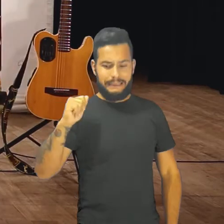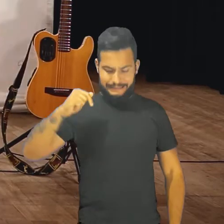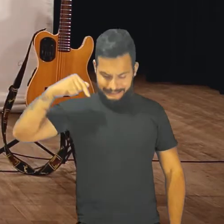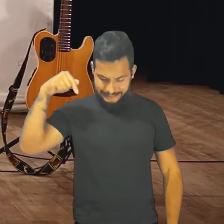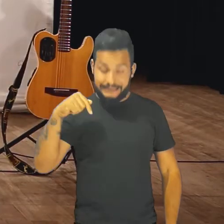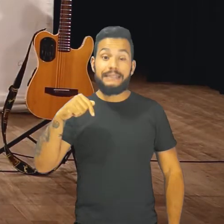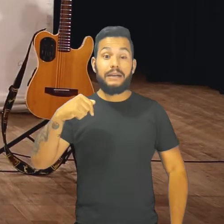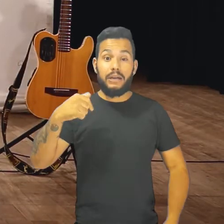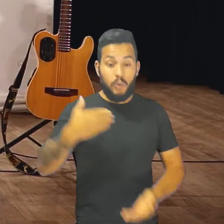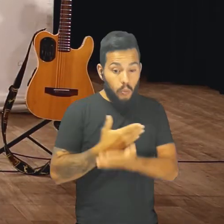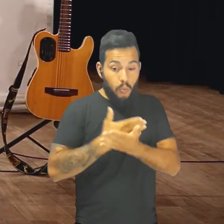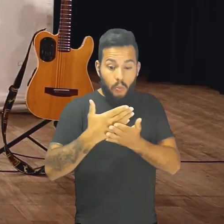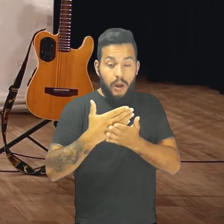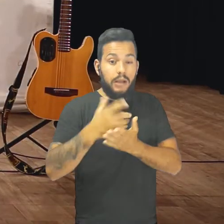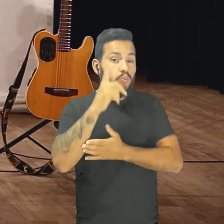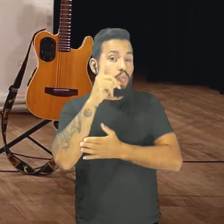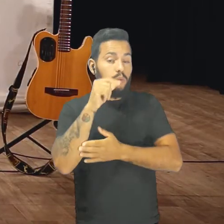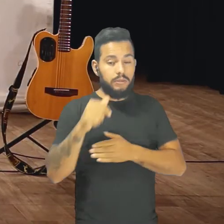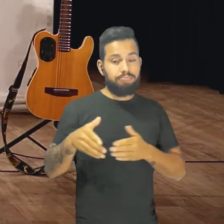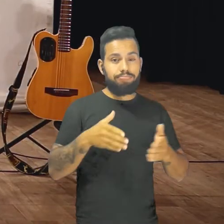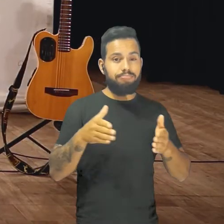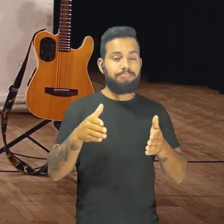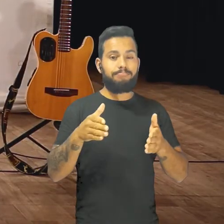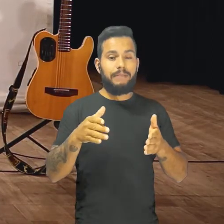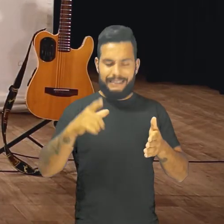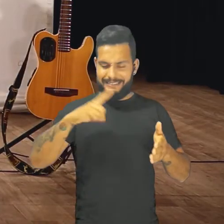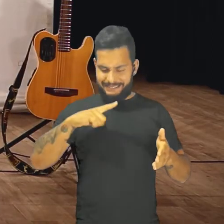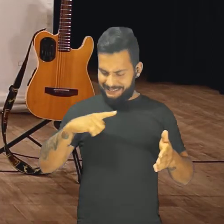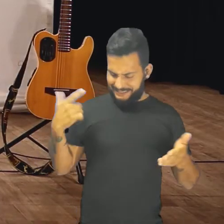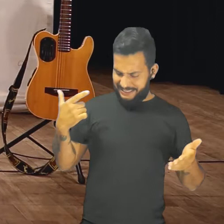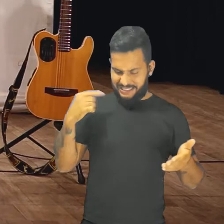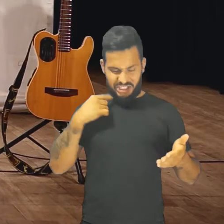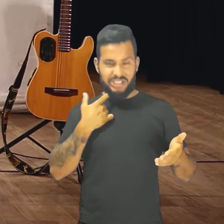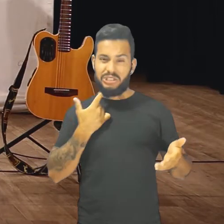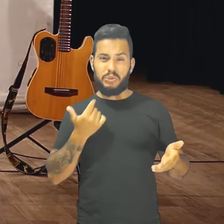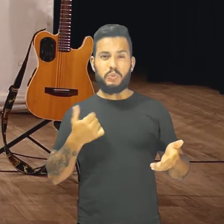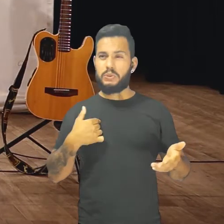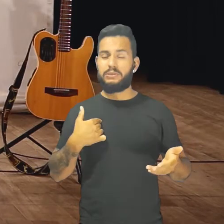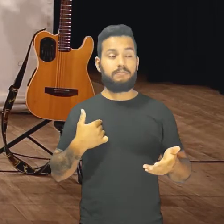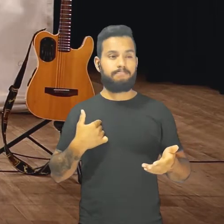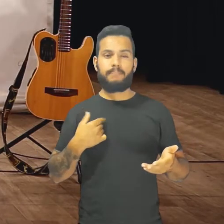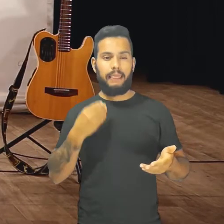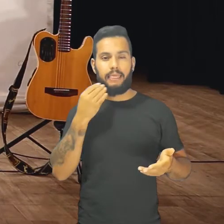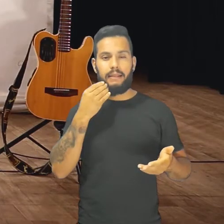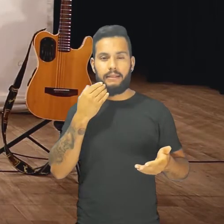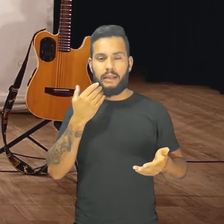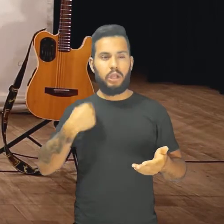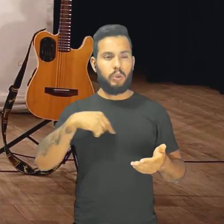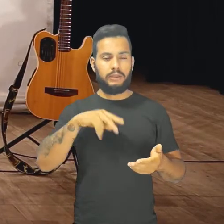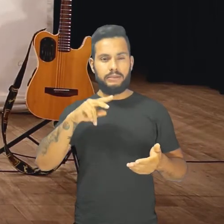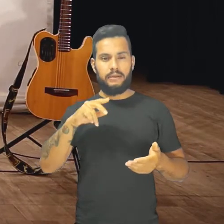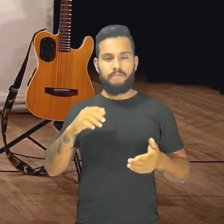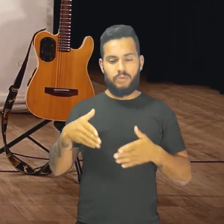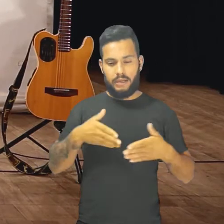São Francisco, mas até aqui tem fuligem, tem cisco. Olha, até me arrisco que essa aventura de achar água pura